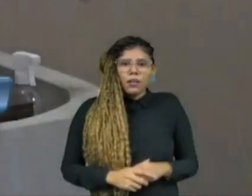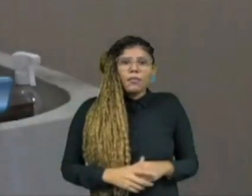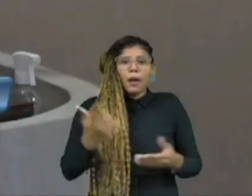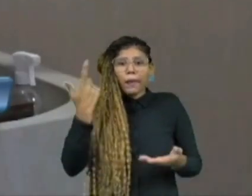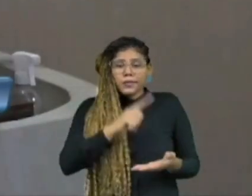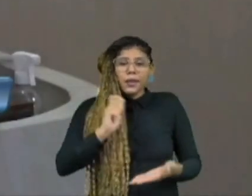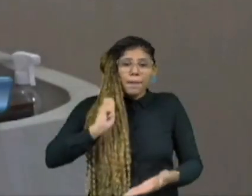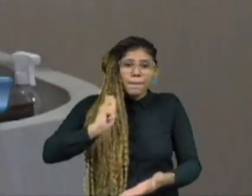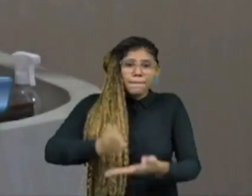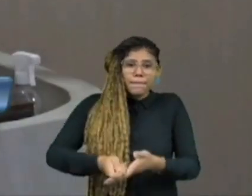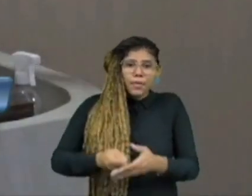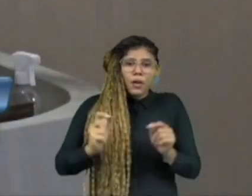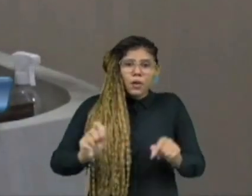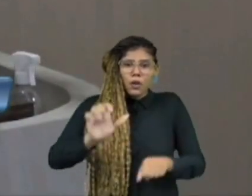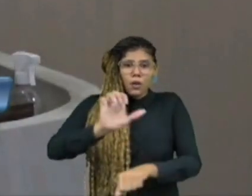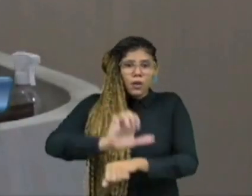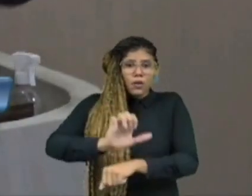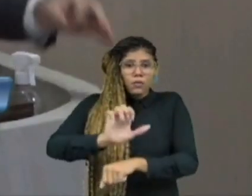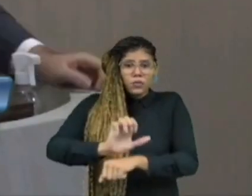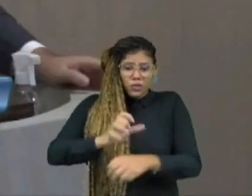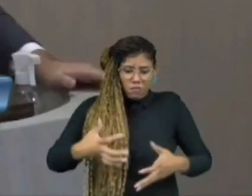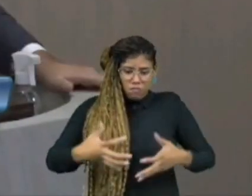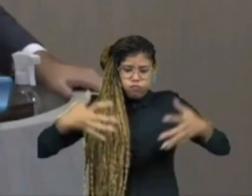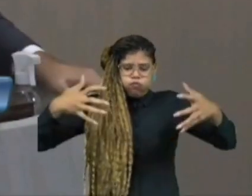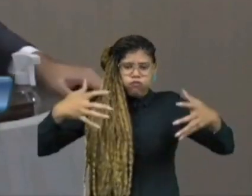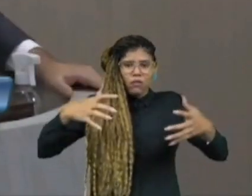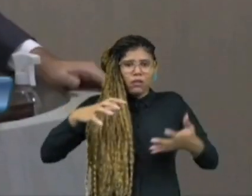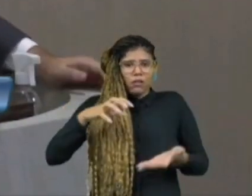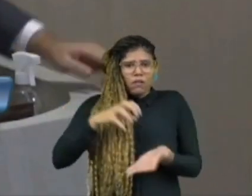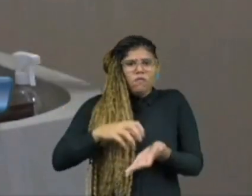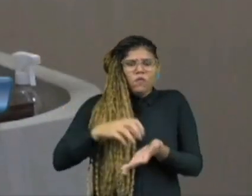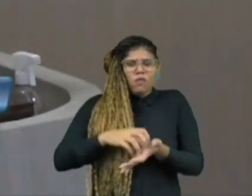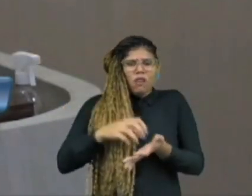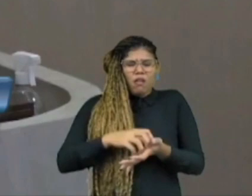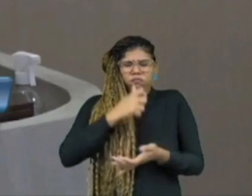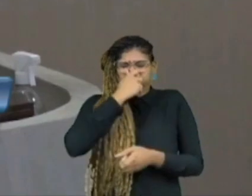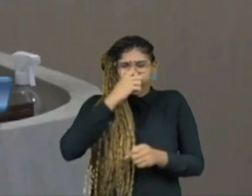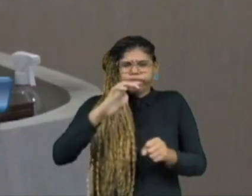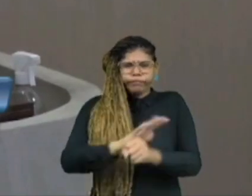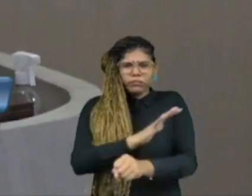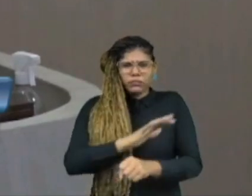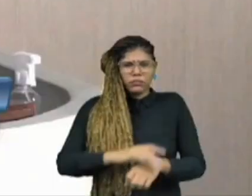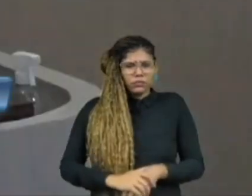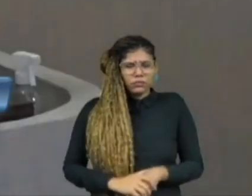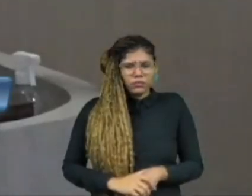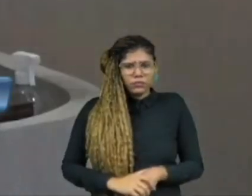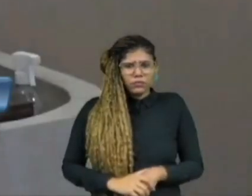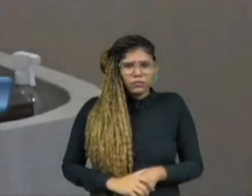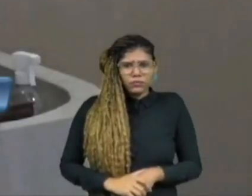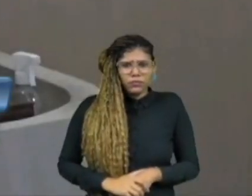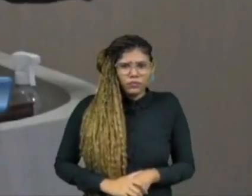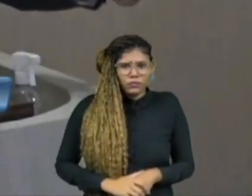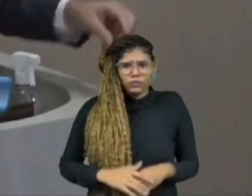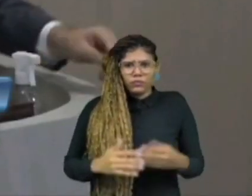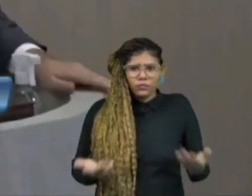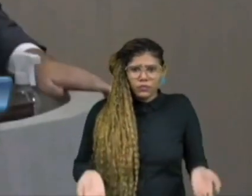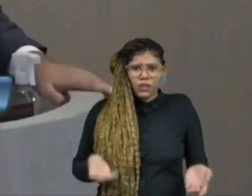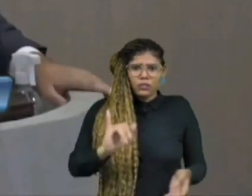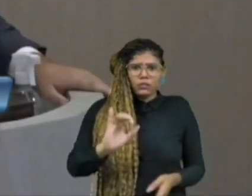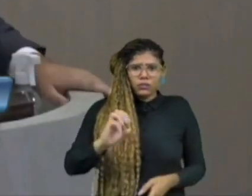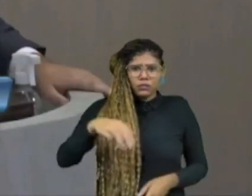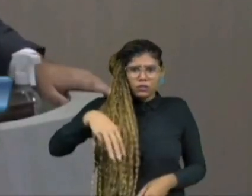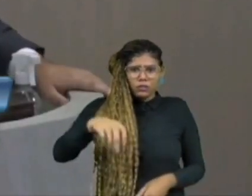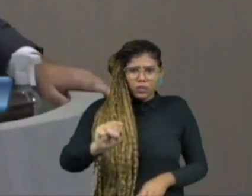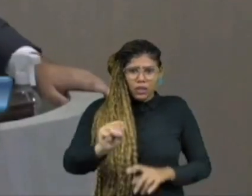Até porque os números estão aí para mostrar que o que é previsto para se arrecadar com o ICMS